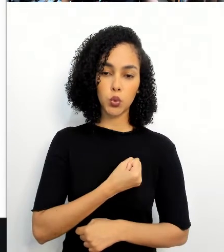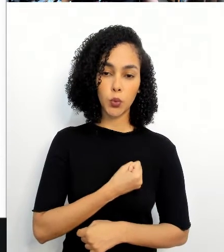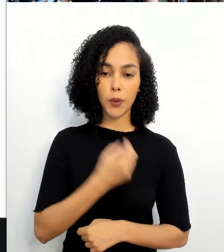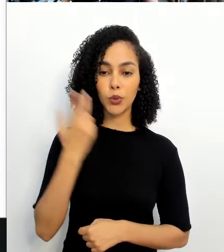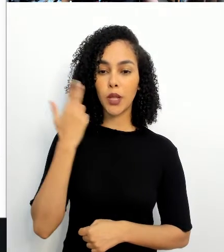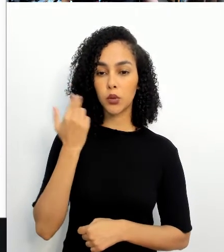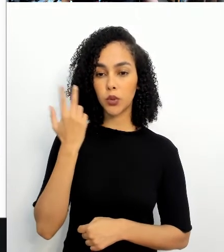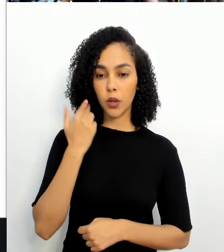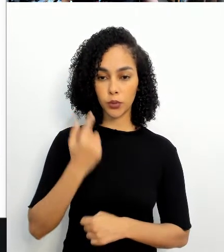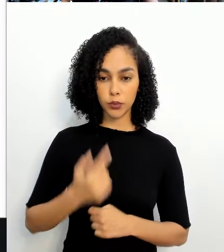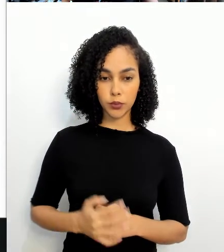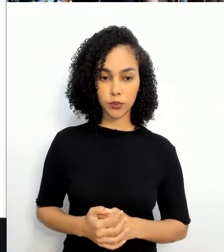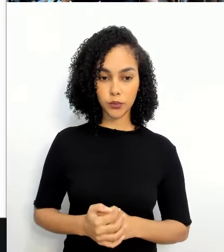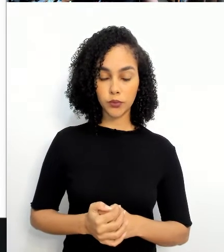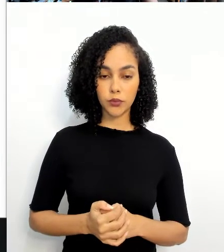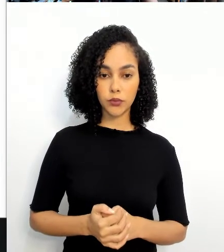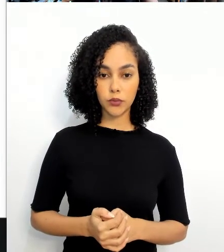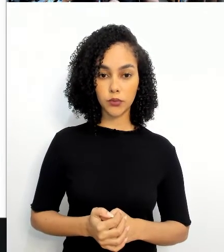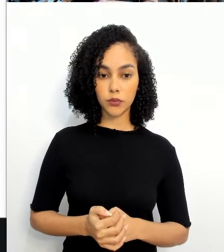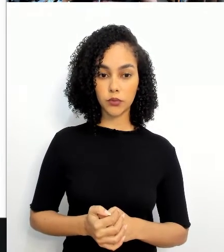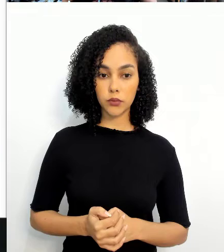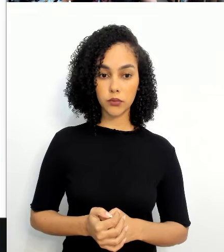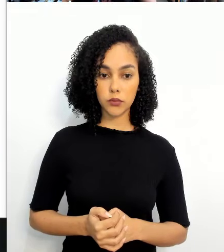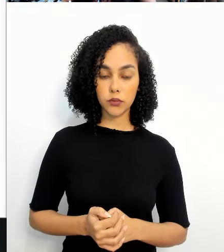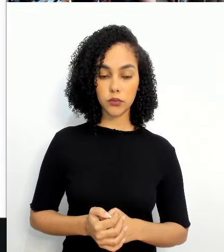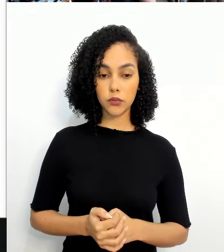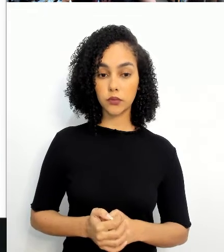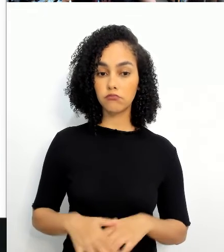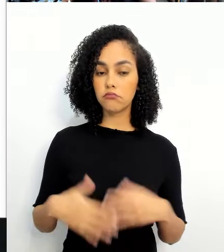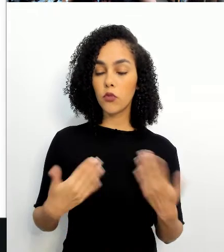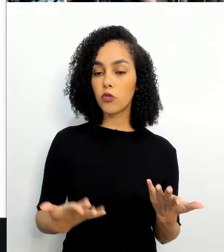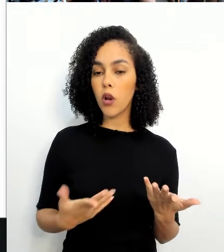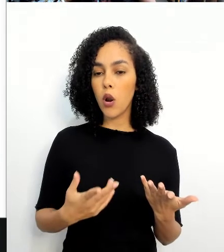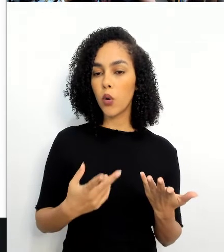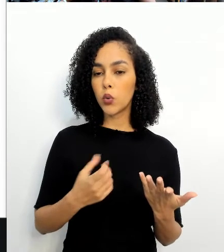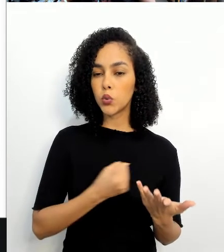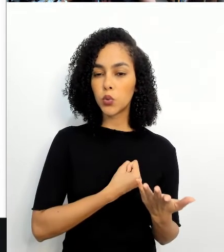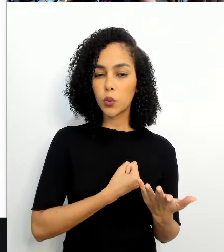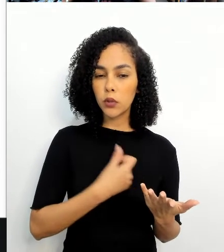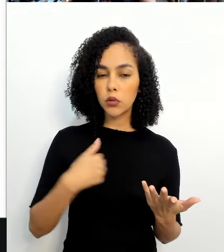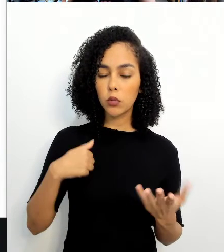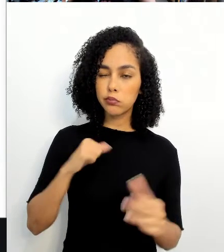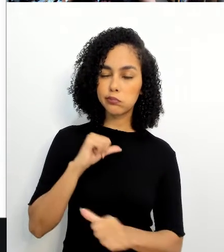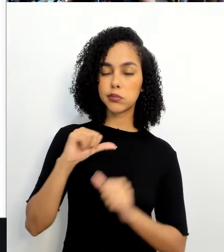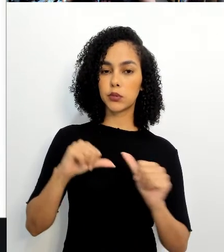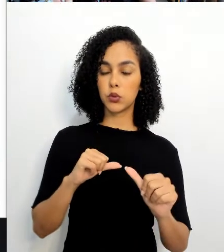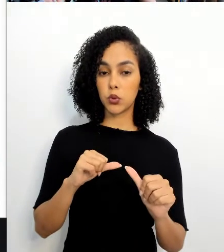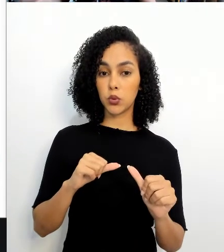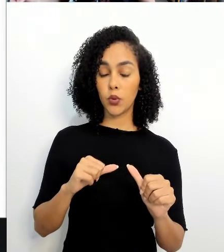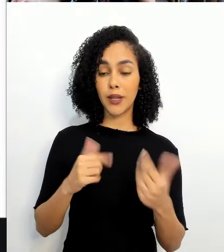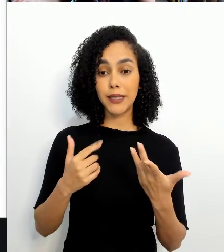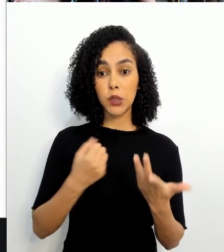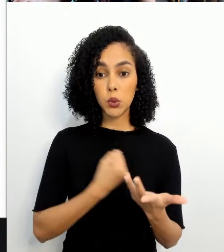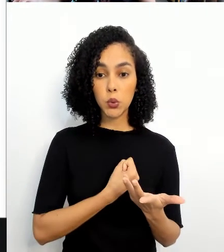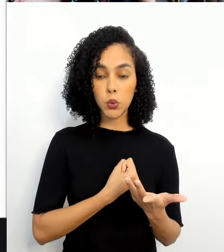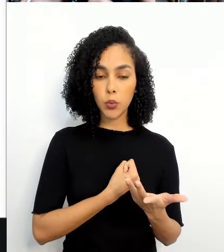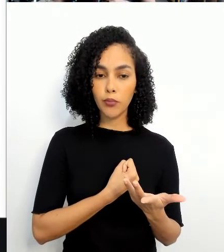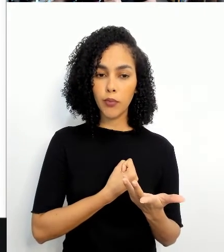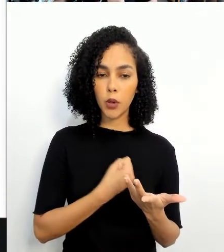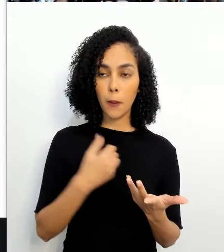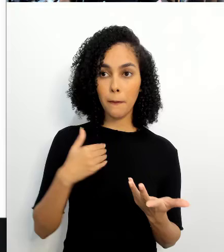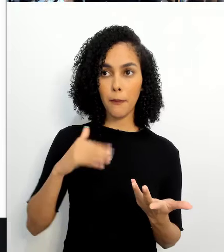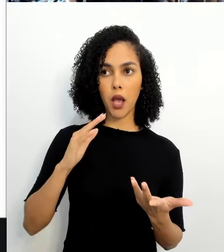Ó, qual o valor de n que você substitui e o valor fica, e 2 elevado a n fica maior ou igual que